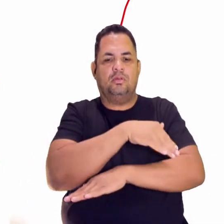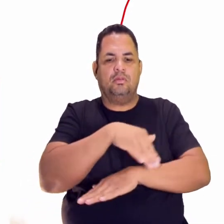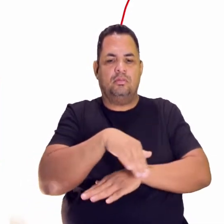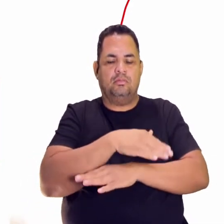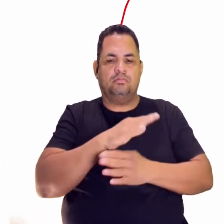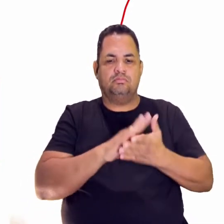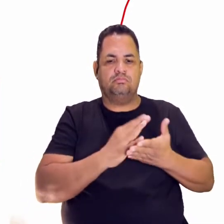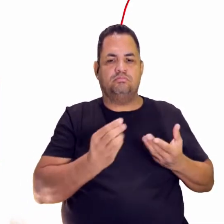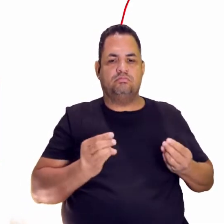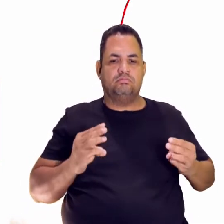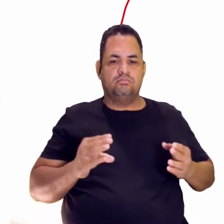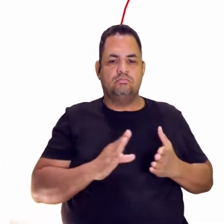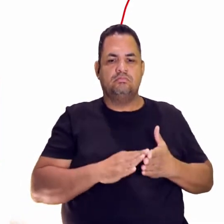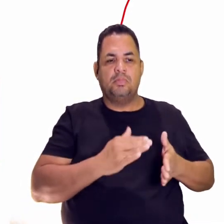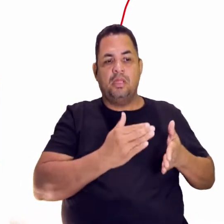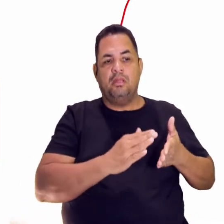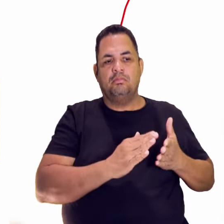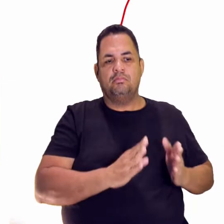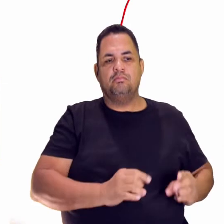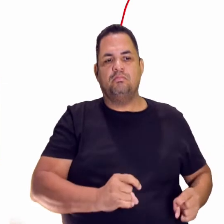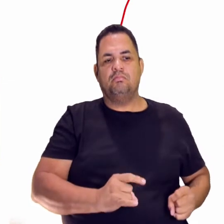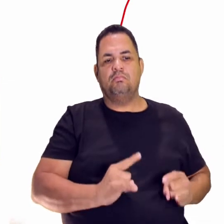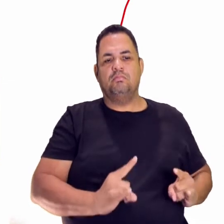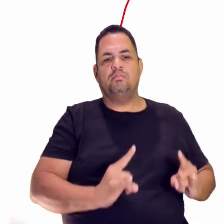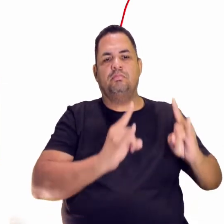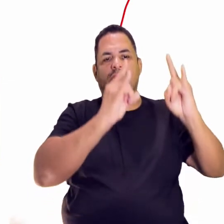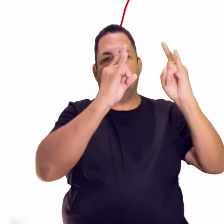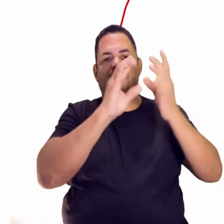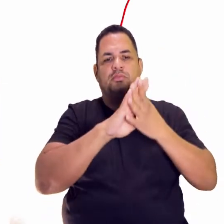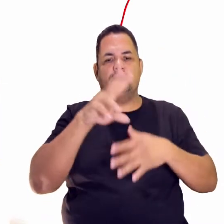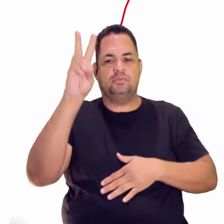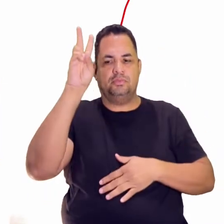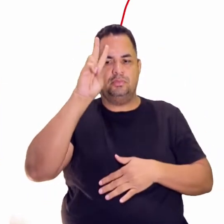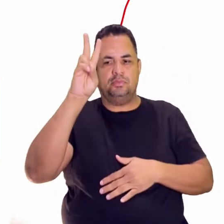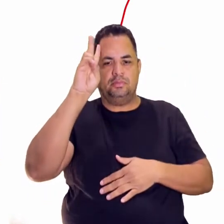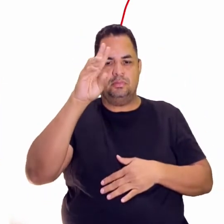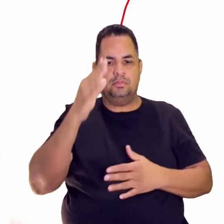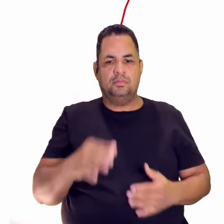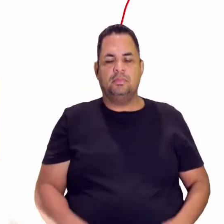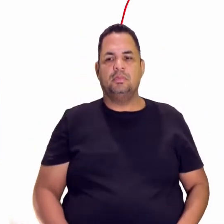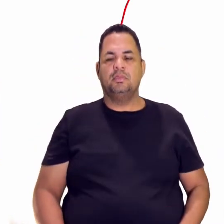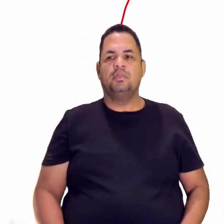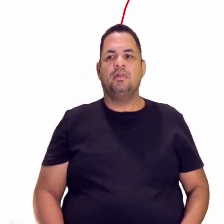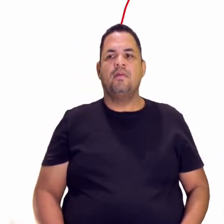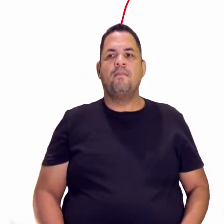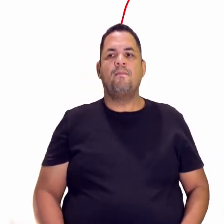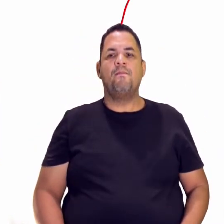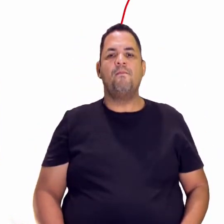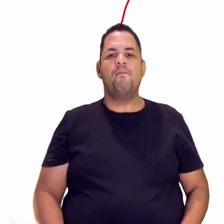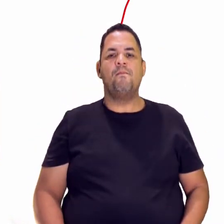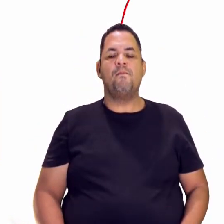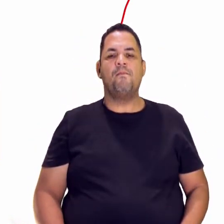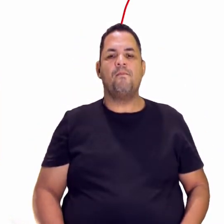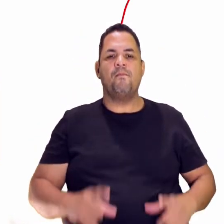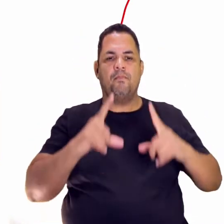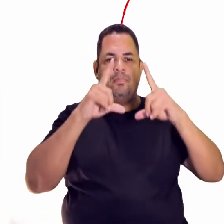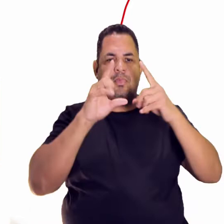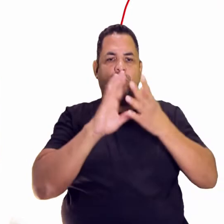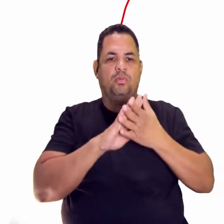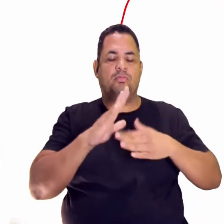e monumentos históricos. Aliás, sobre a fotografia, eu queria dizer também que o artista que